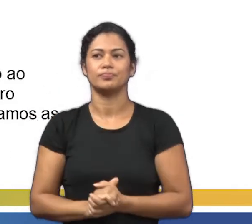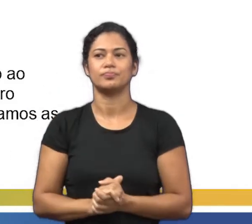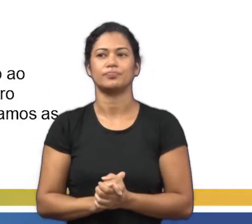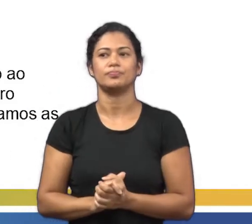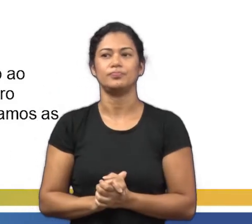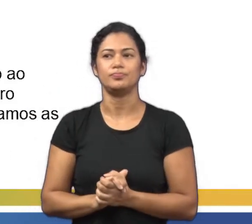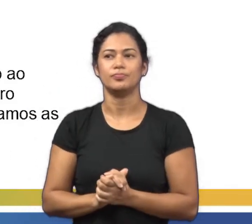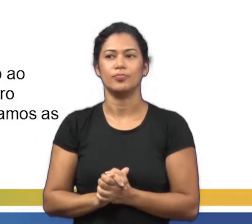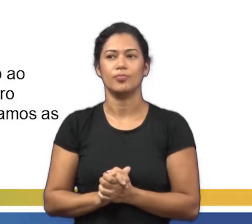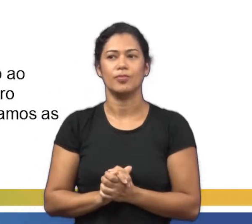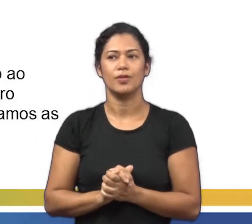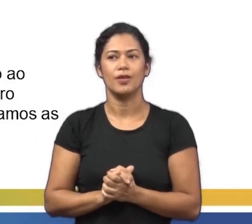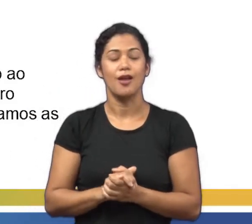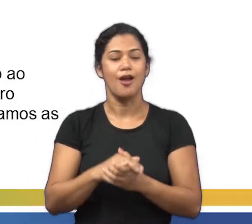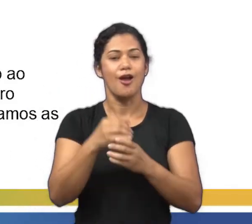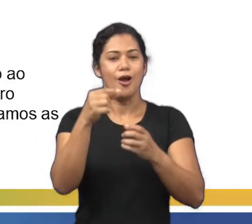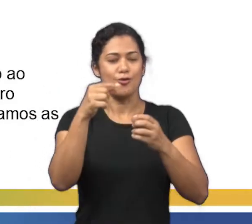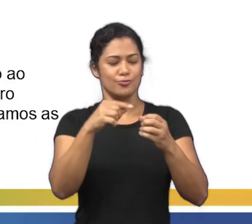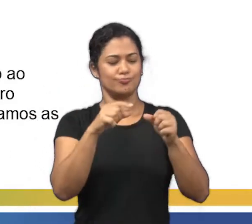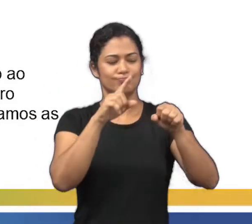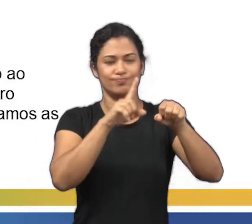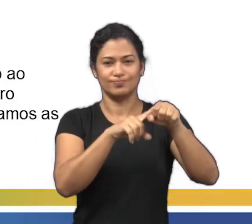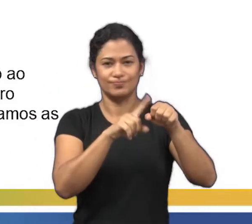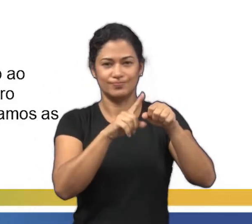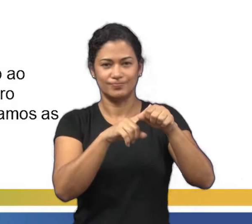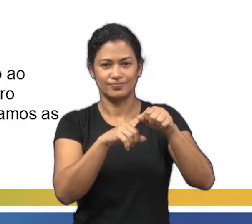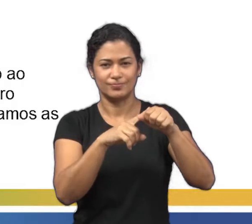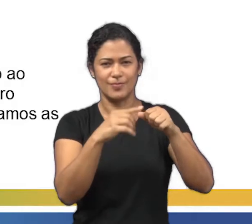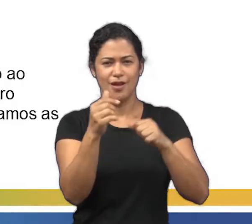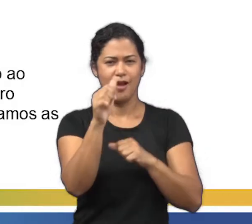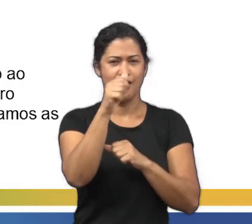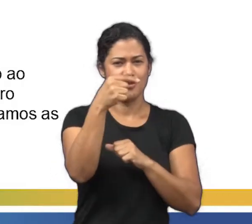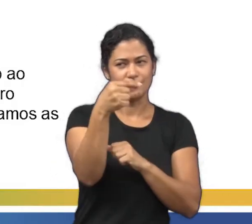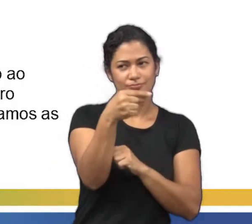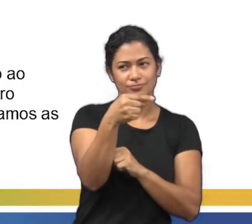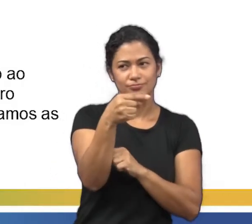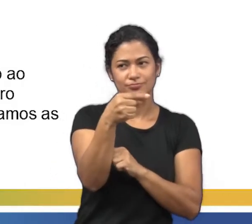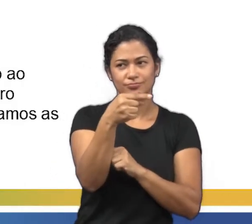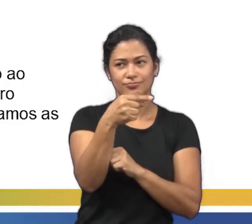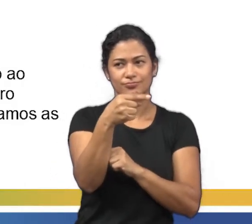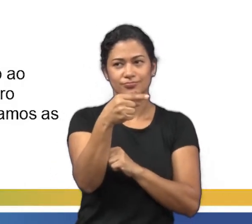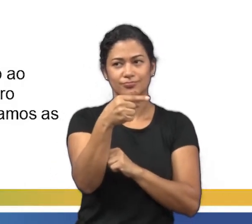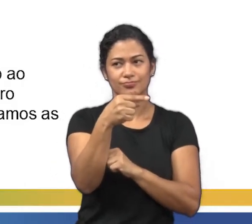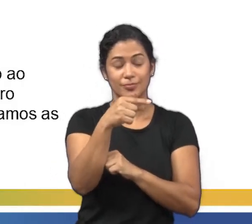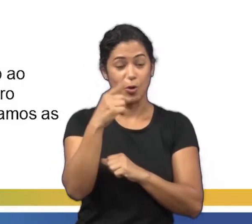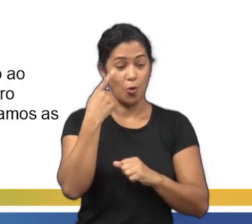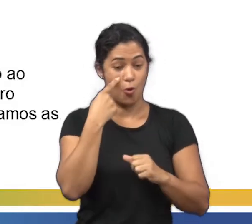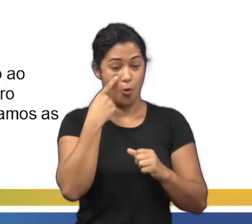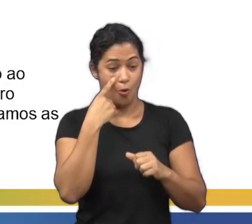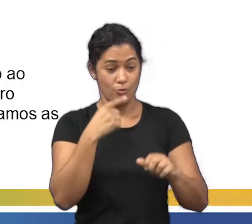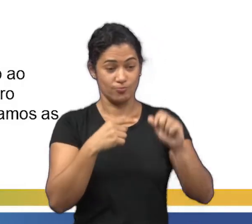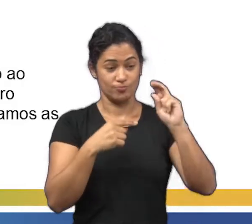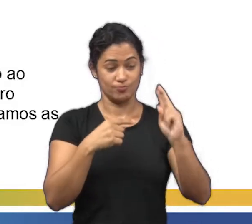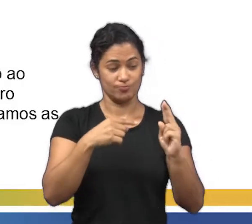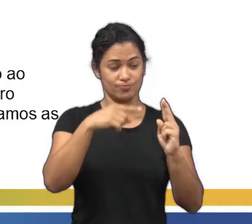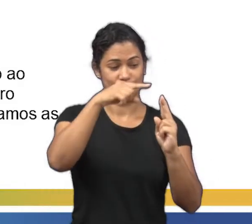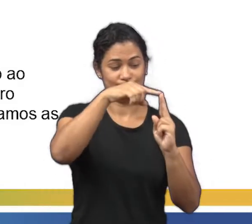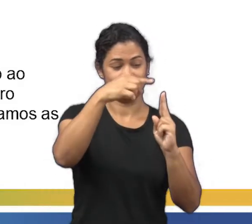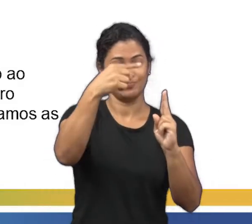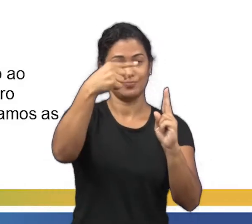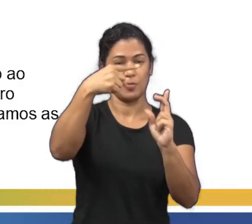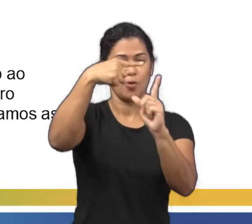Quando a base é negativa, a potência de um número elevado a um expoente par, que é o meu segundo e terceiro